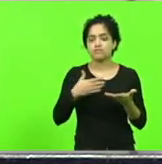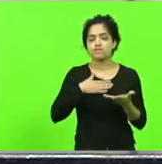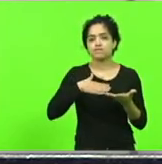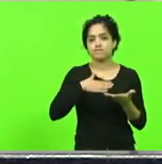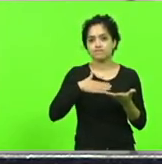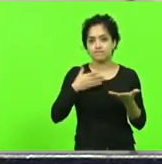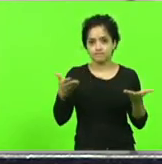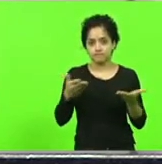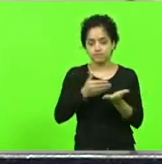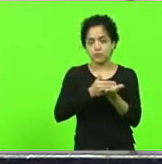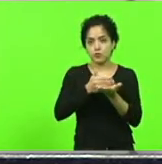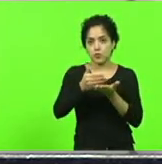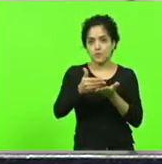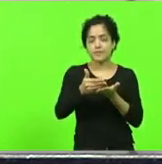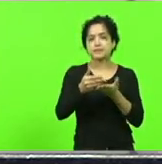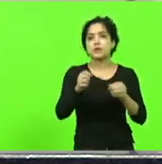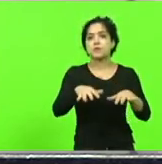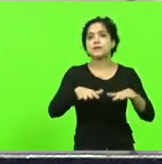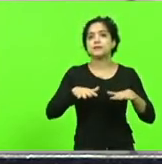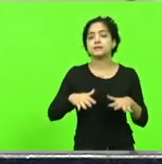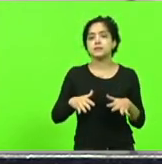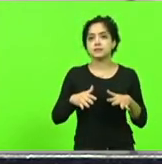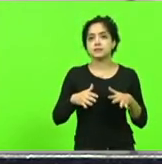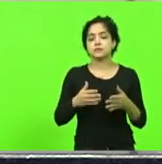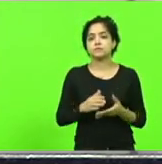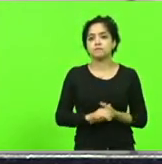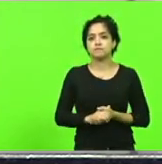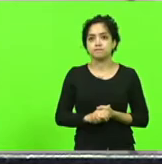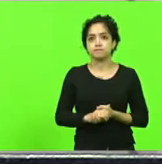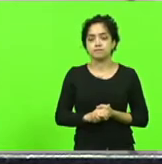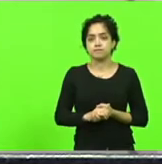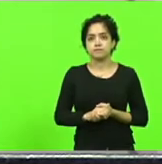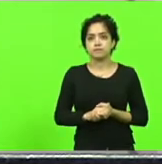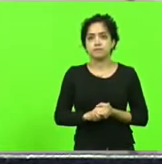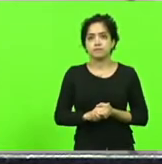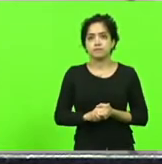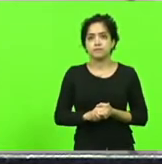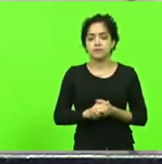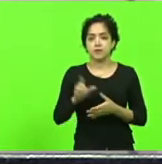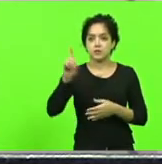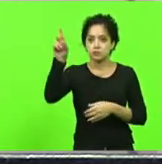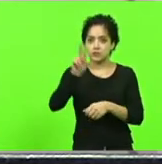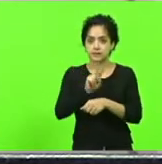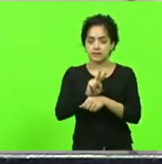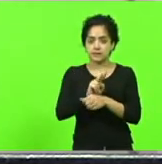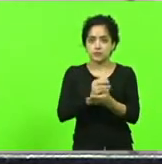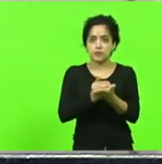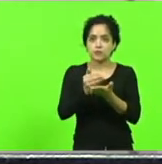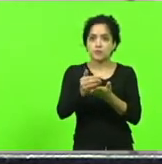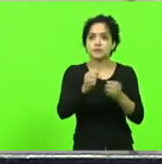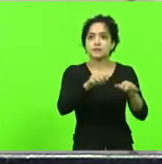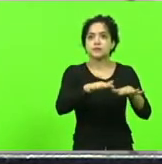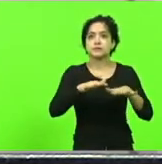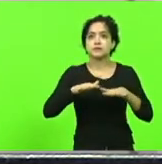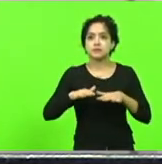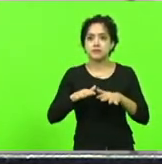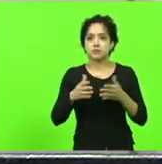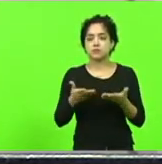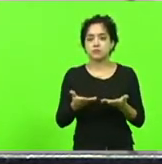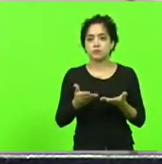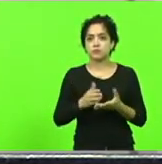alegria que iniciamos mais uma sessão de trabalho no dia de hoje. Sobre a proteção de Deus, declaro aberta a presente